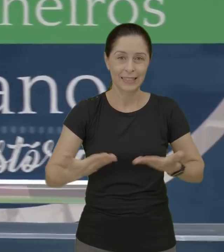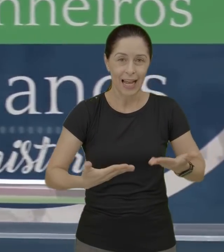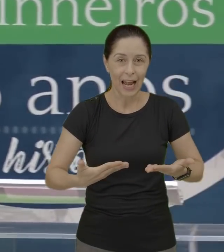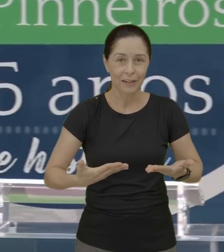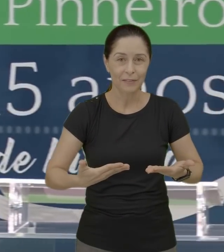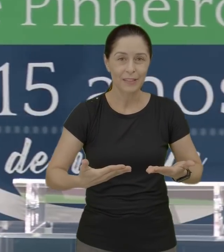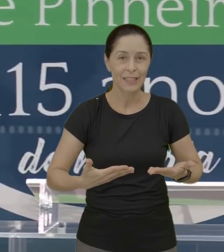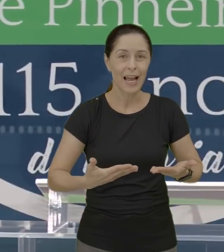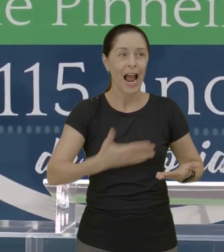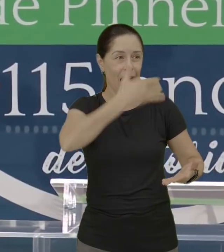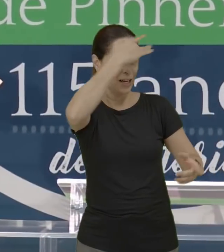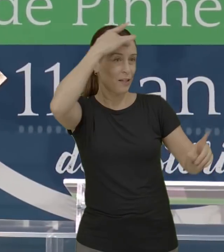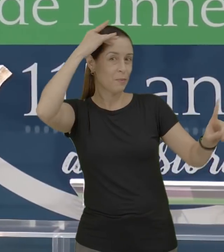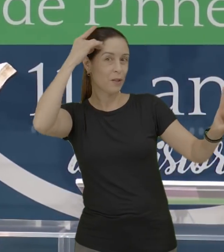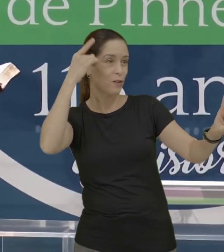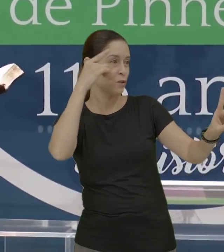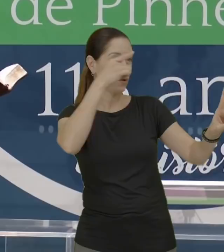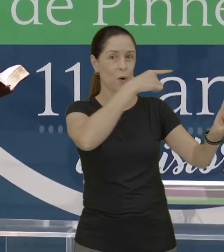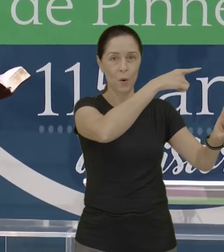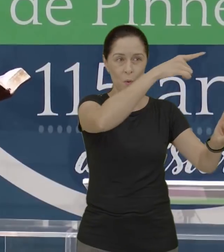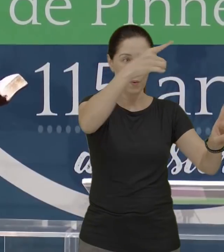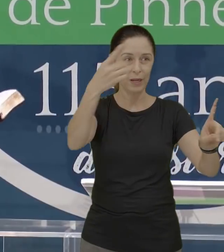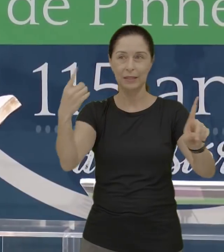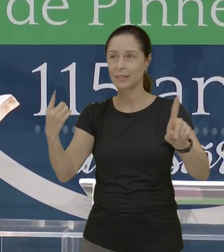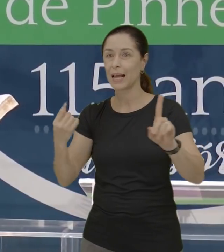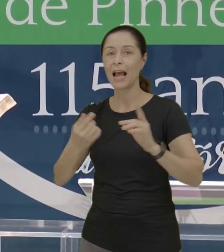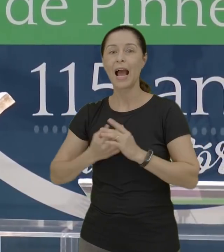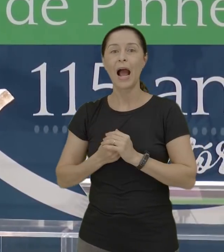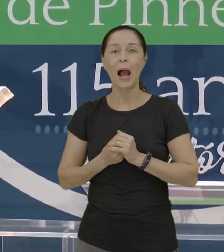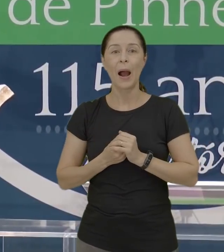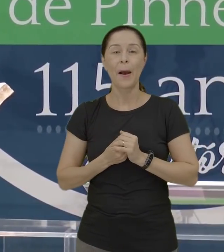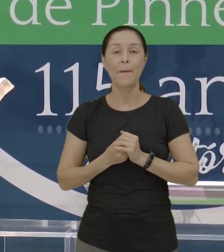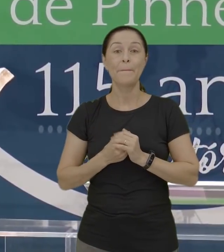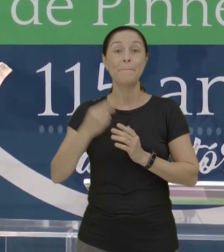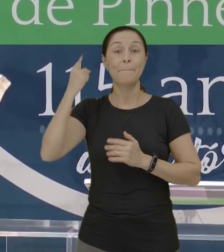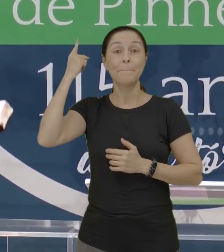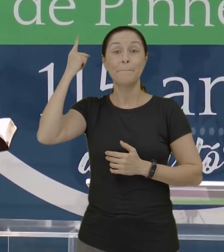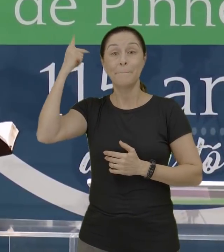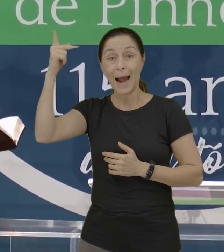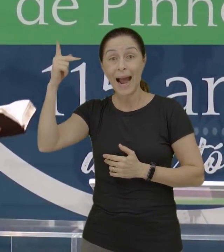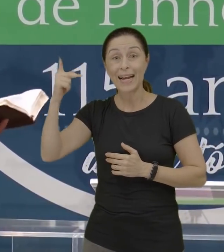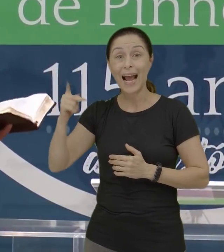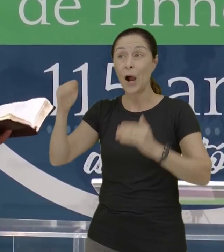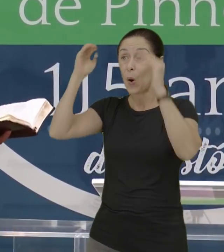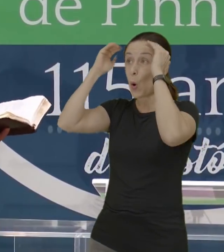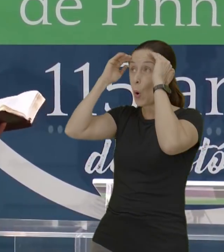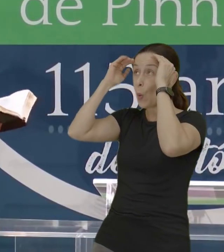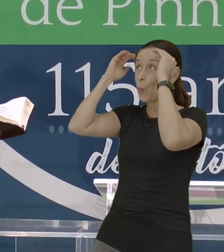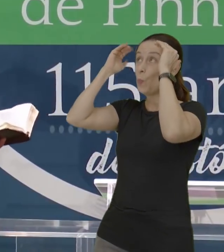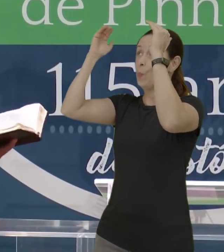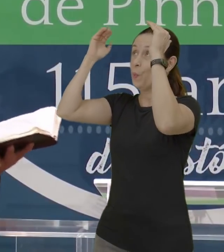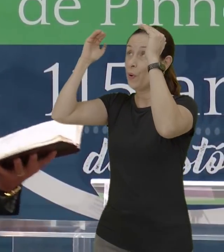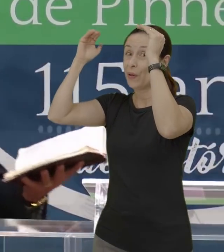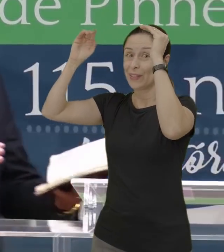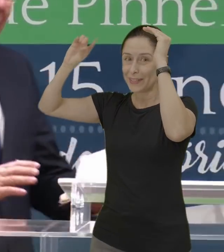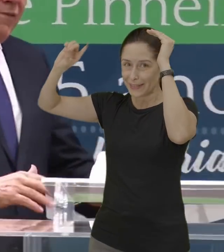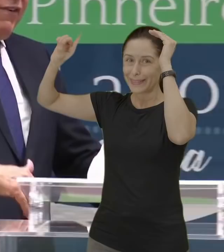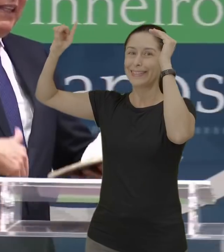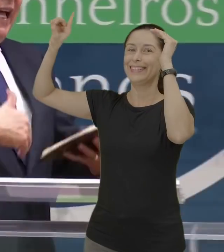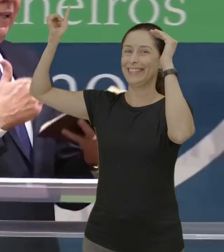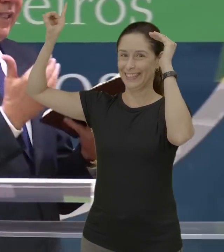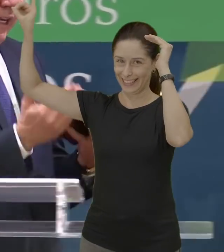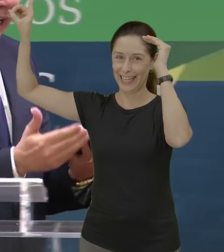salvo. Não, a salvação é pela graça. Mas ao servir o próximo,